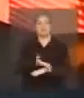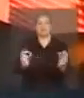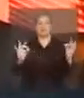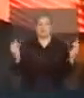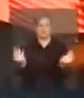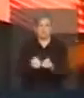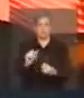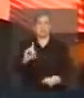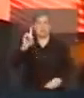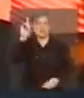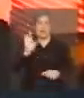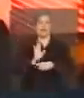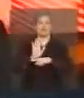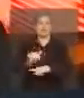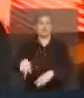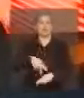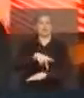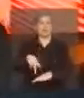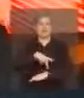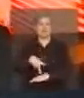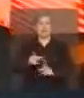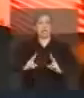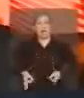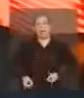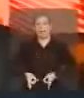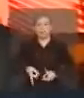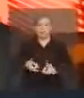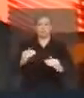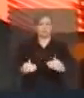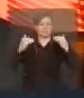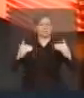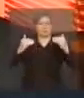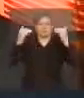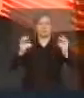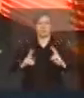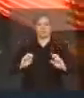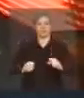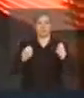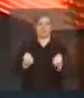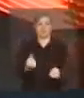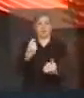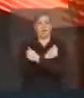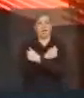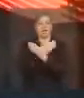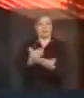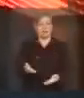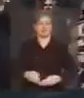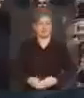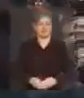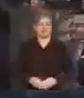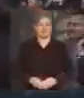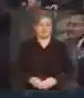todos vocês e que Deus ajude esse país a continuar crescendo e se fortalecendo. Um abraço.